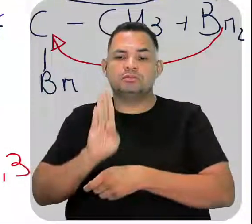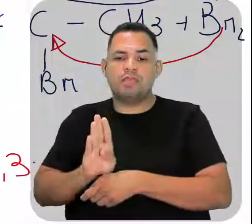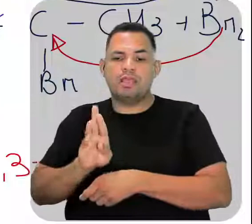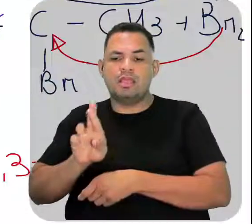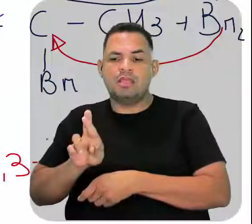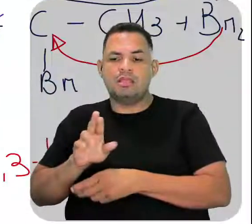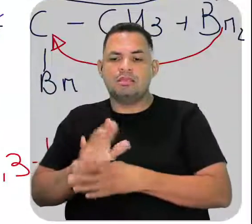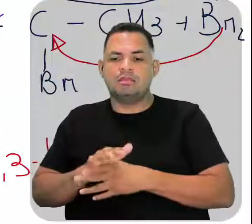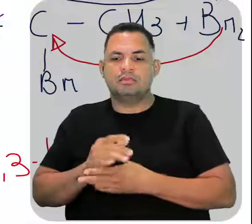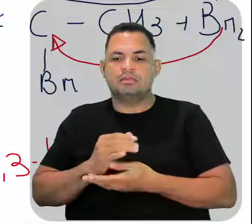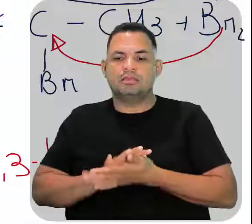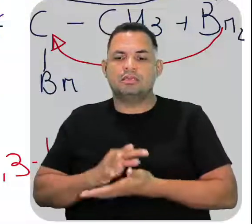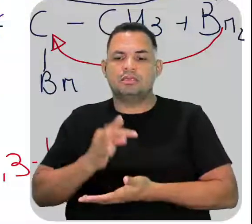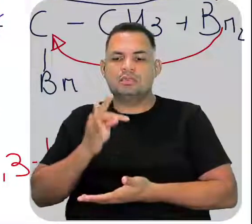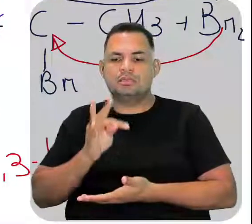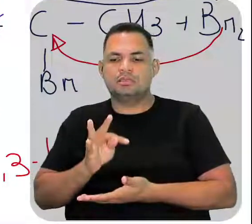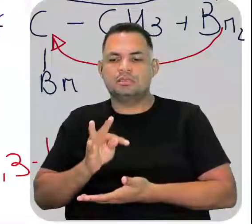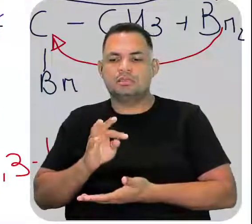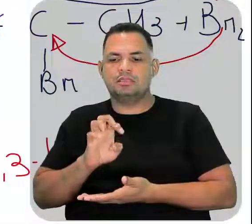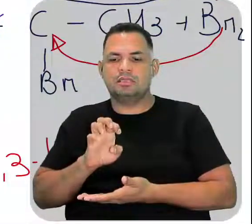quê? Tetra.